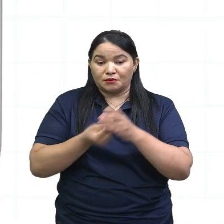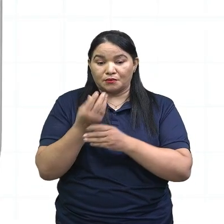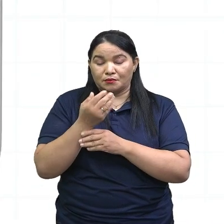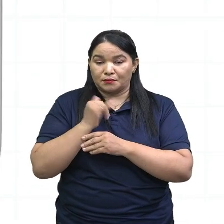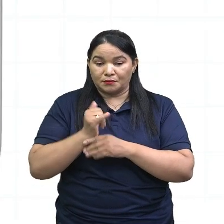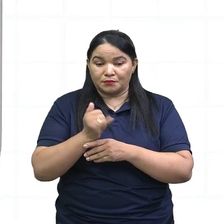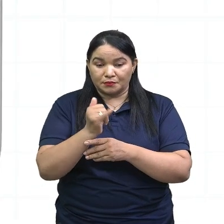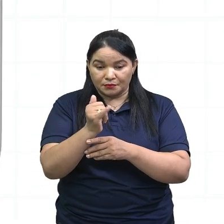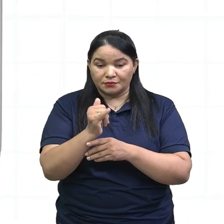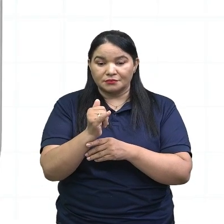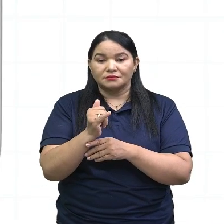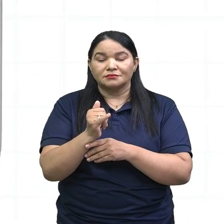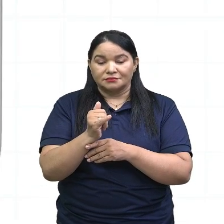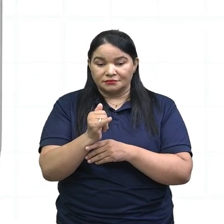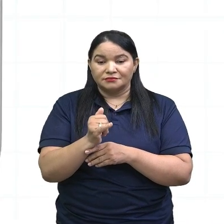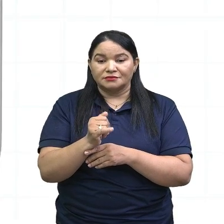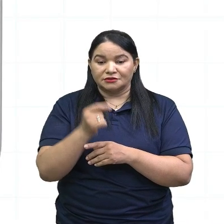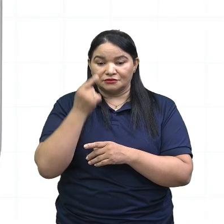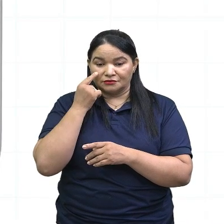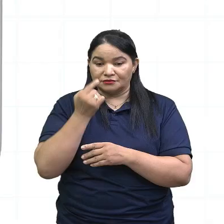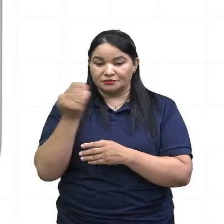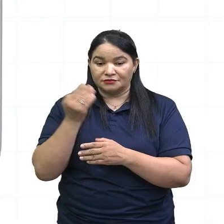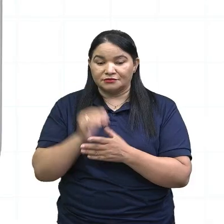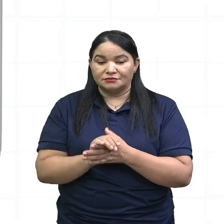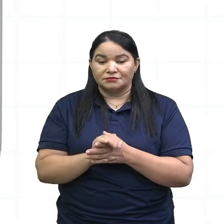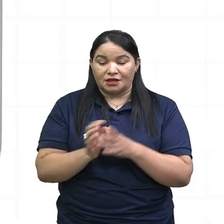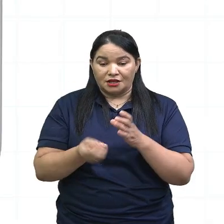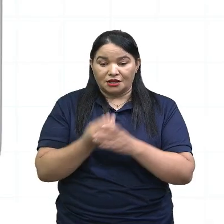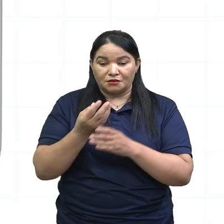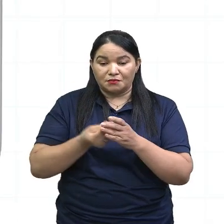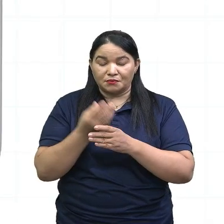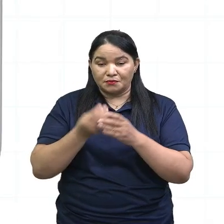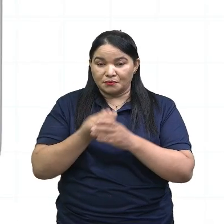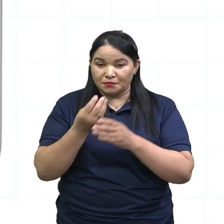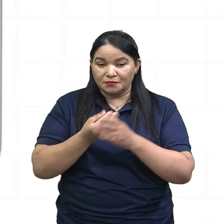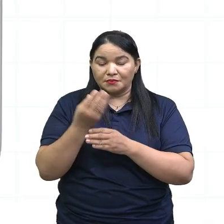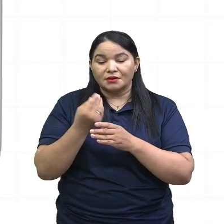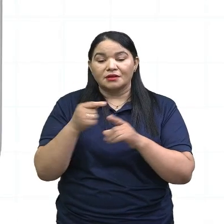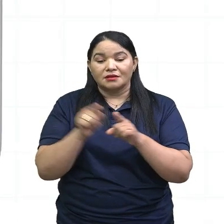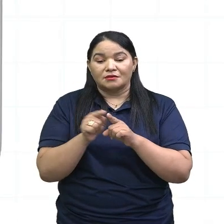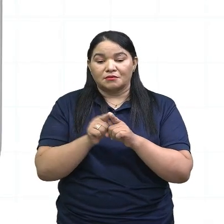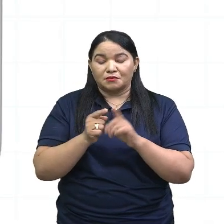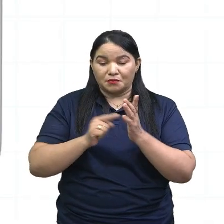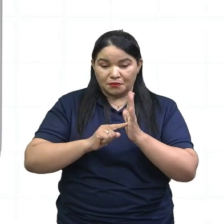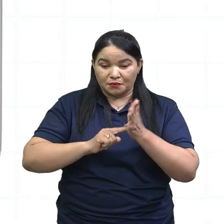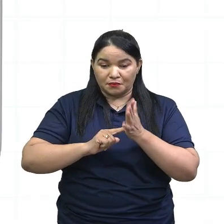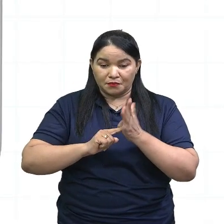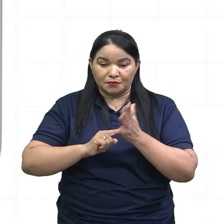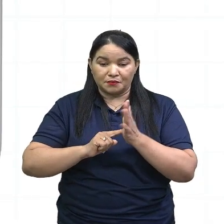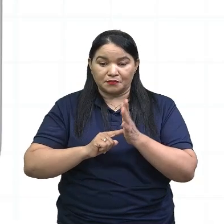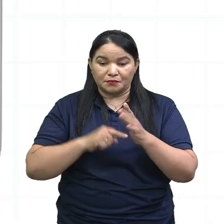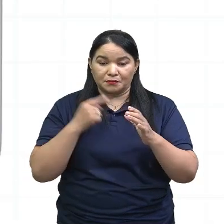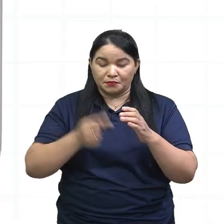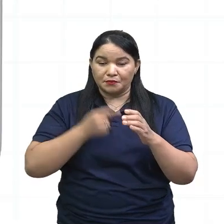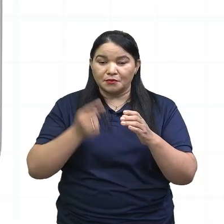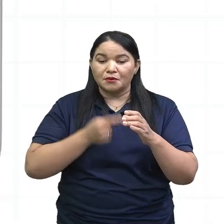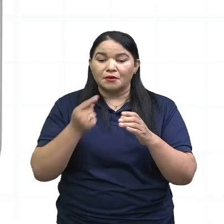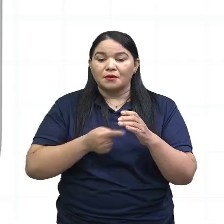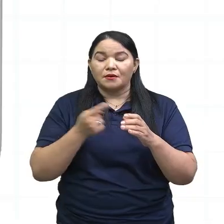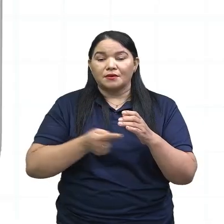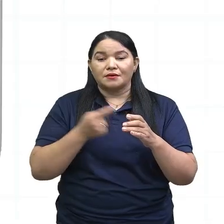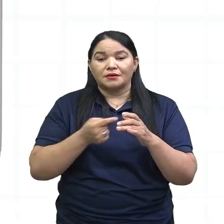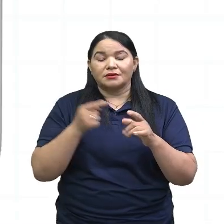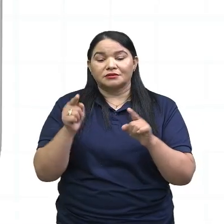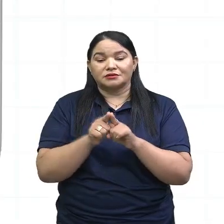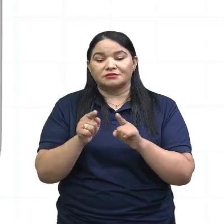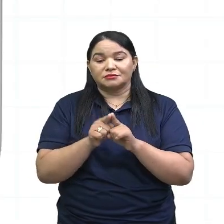queima do metano para acionar essa turbina, ela vai ali, ó, se movimentar, como a gente observa aqui,